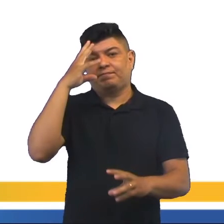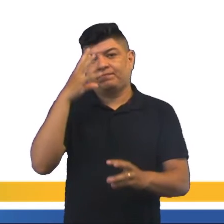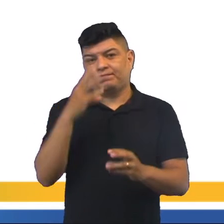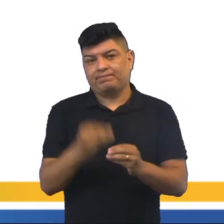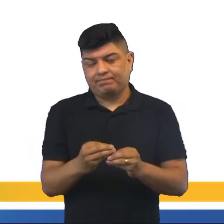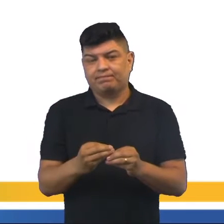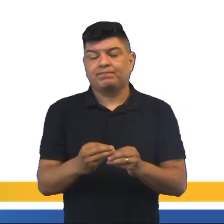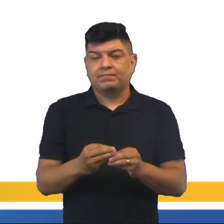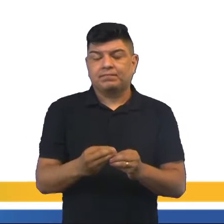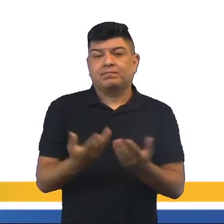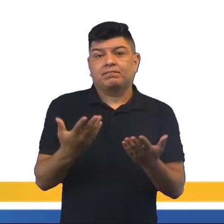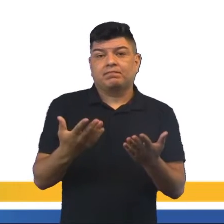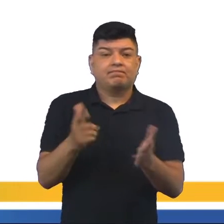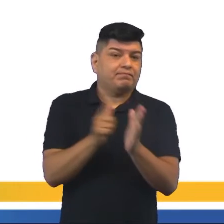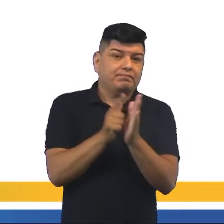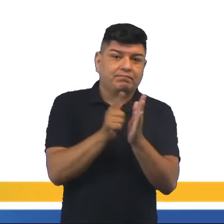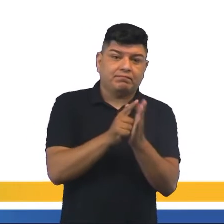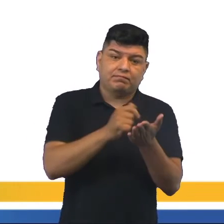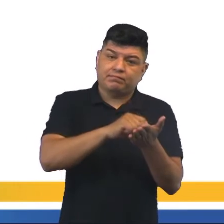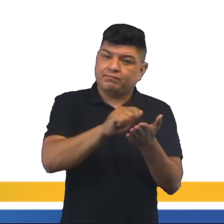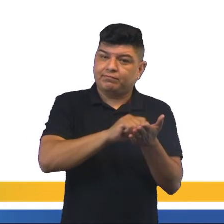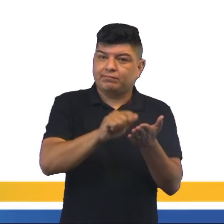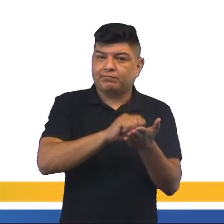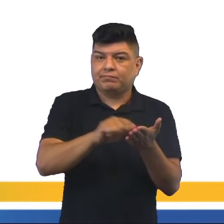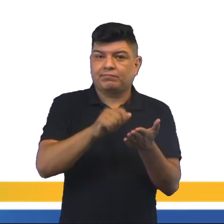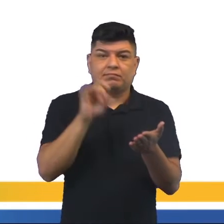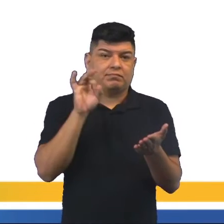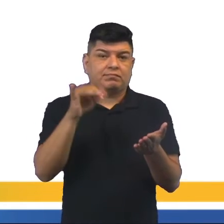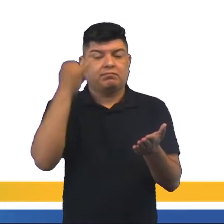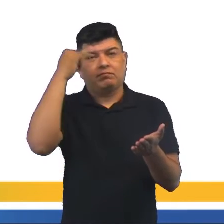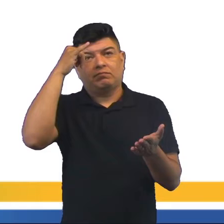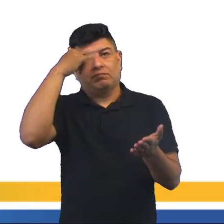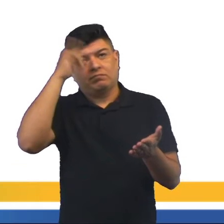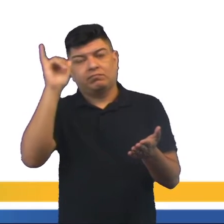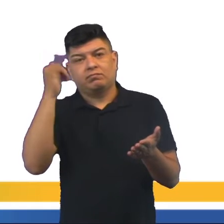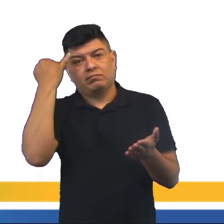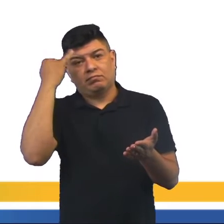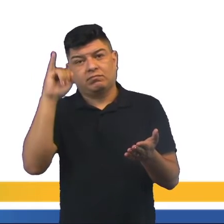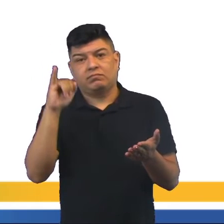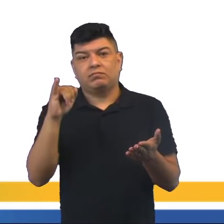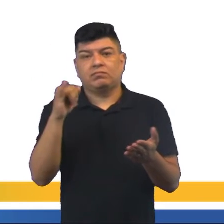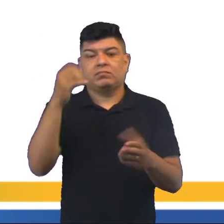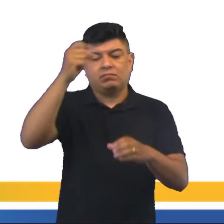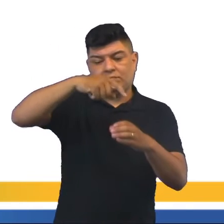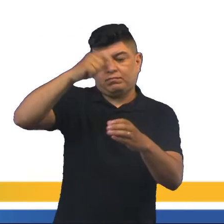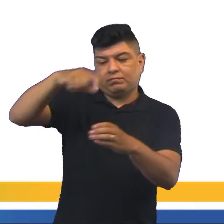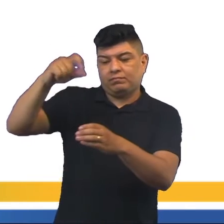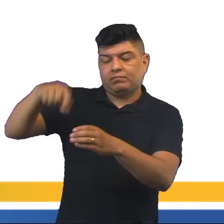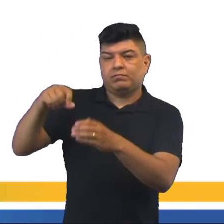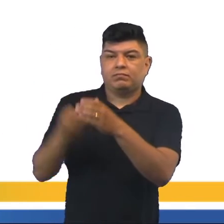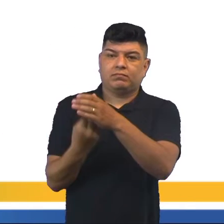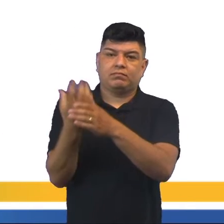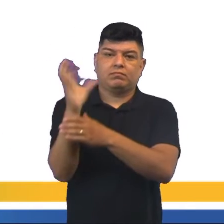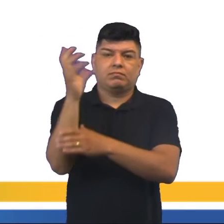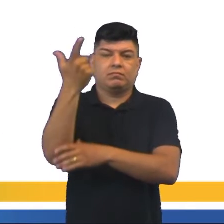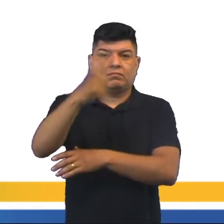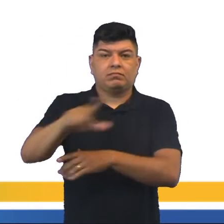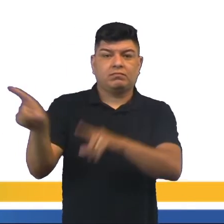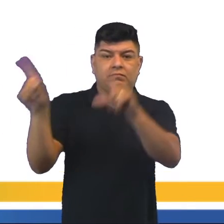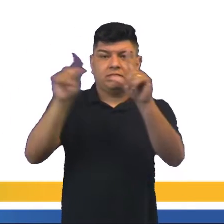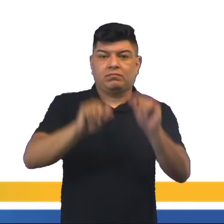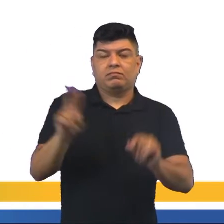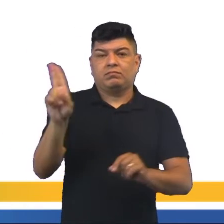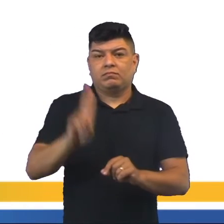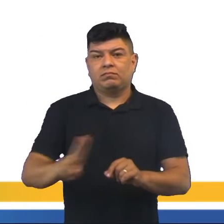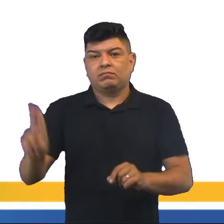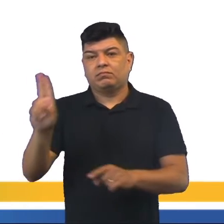que muitas dessas ações não saem do papel. Eles falam sobre ideias, sobre reflorestamento, sobre diminuir o uso